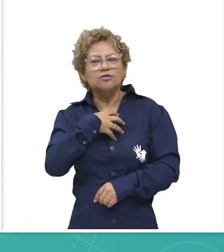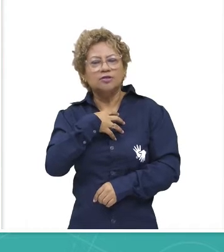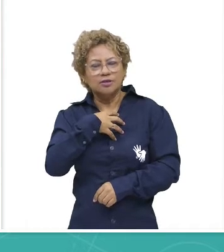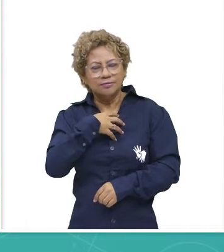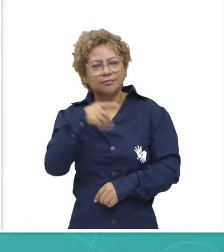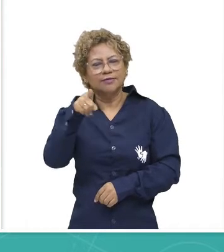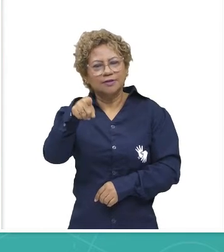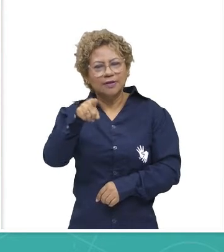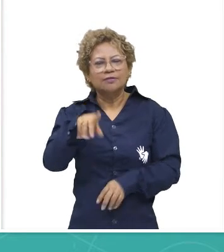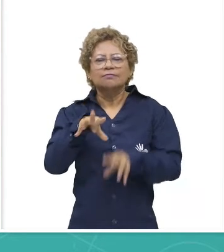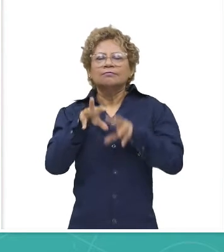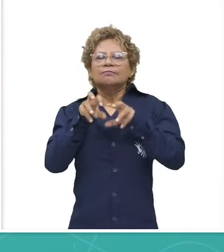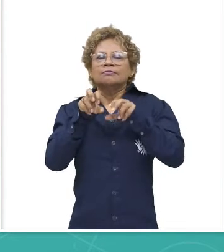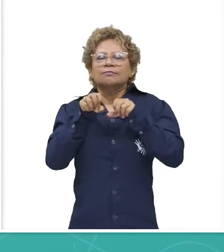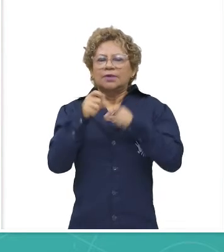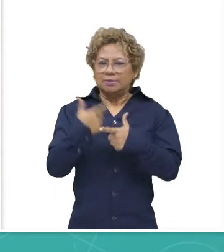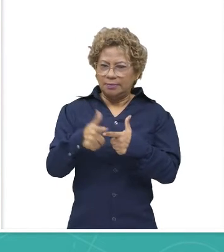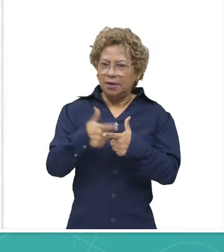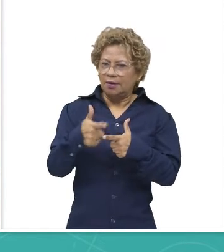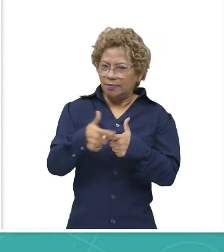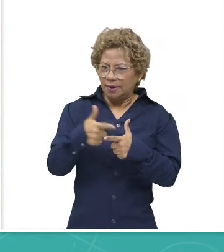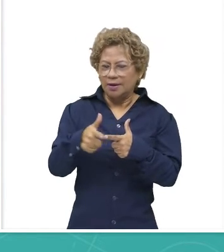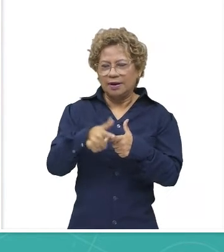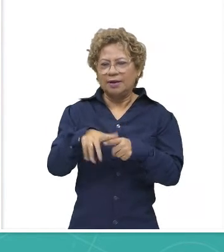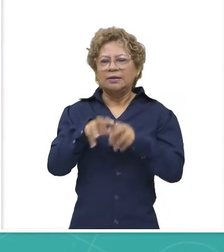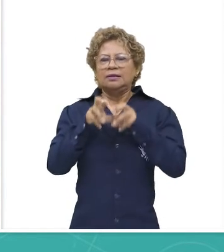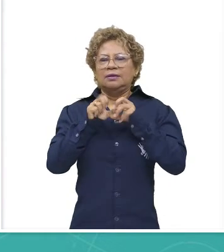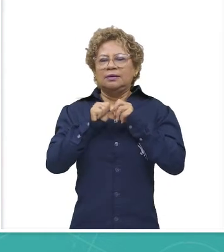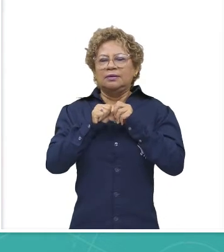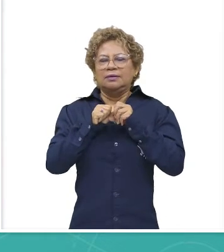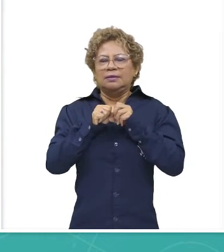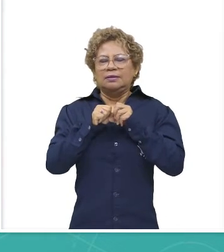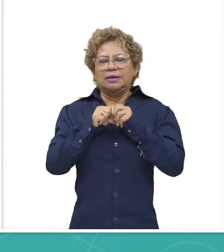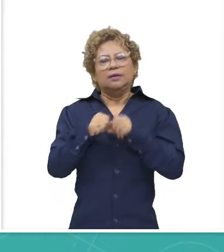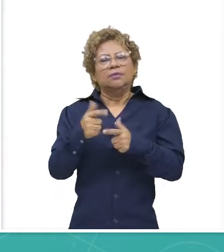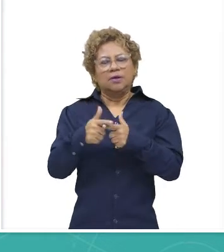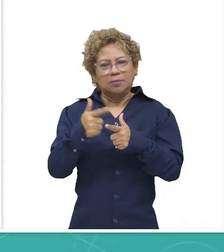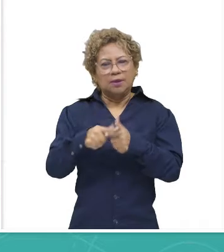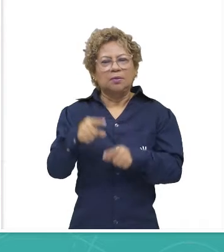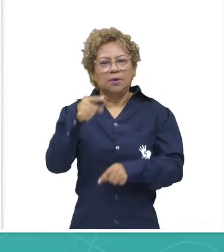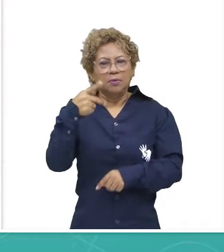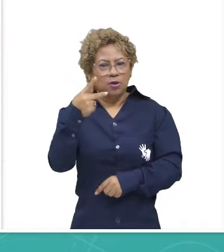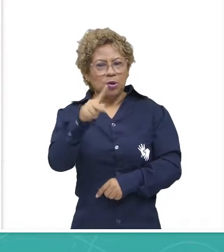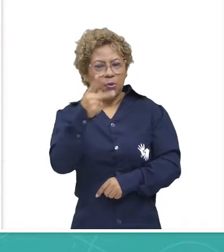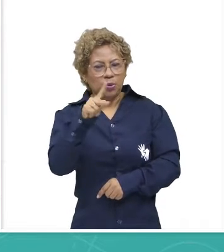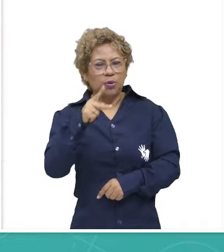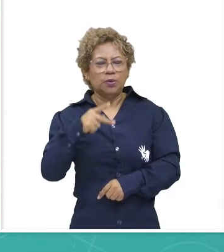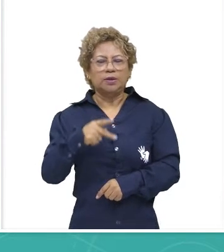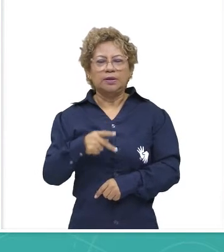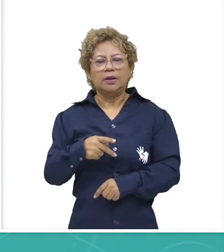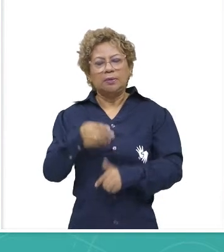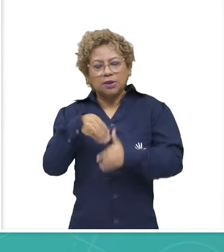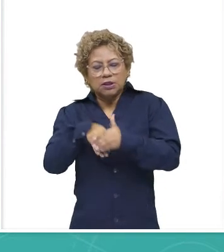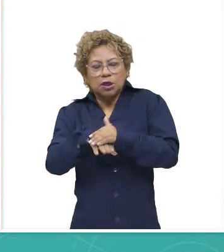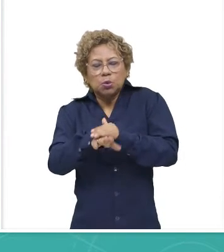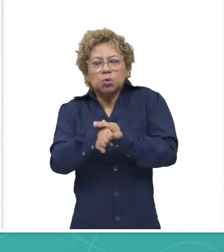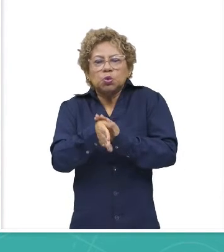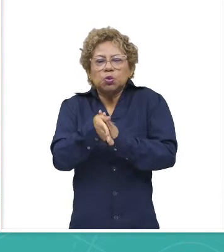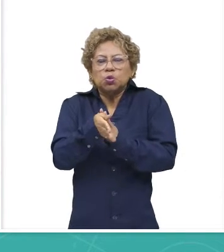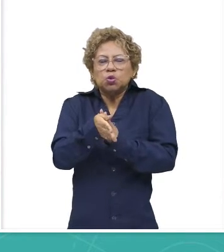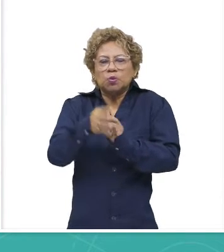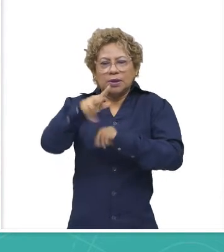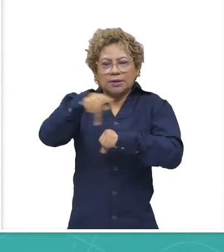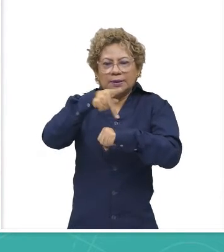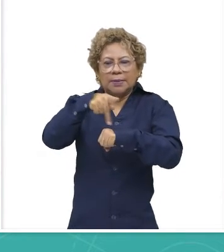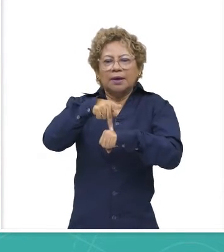montanhosos, nós vamos ter dificuldade de respirar. Então, o seu organismo vai precisar de um tempo para se adaptar a